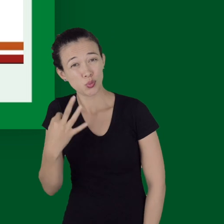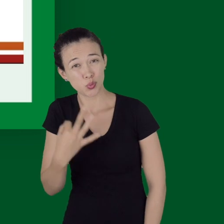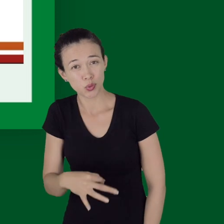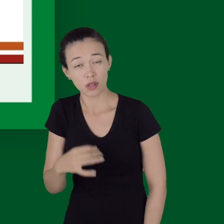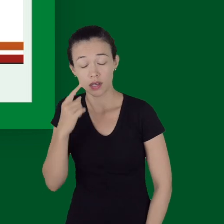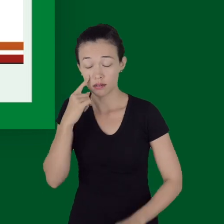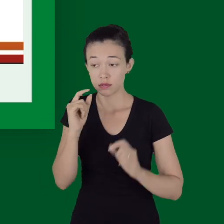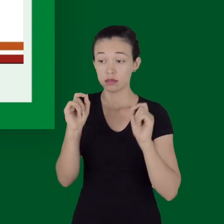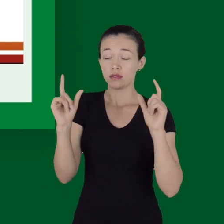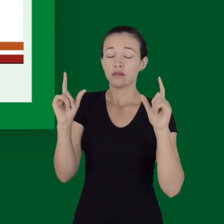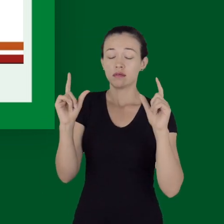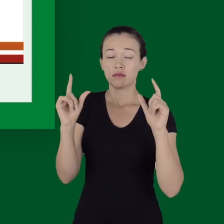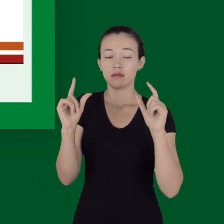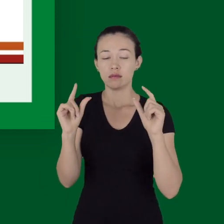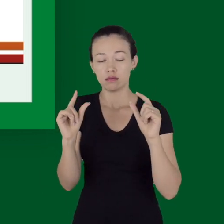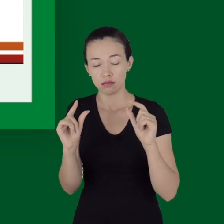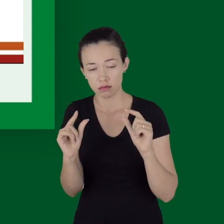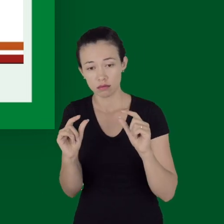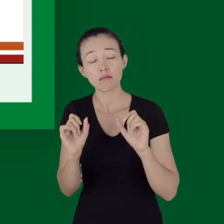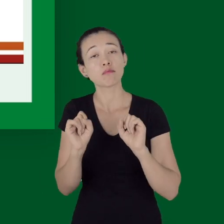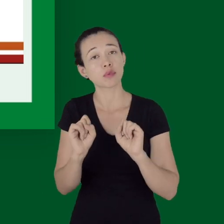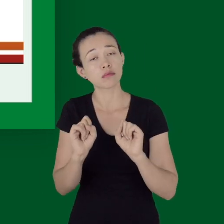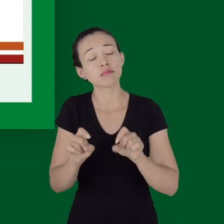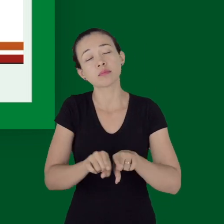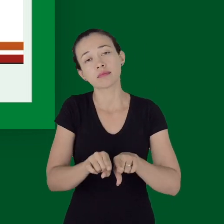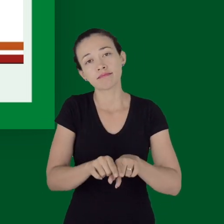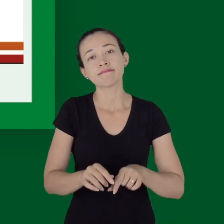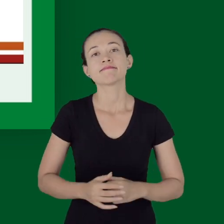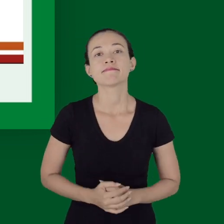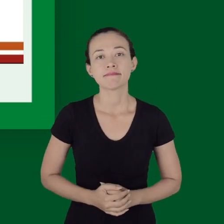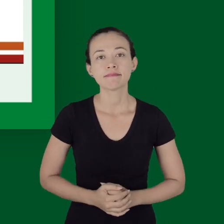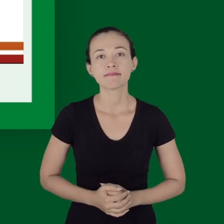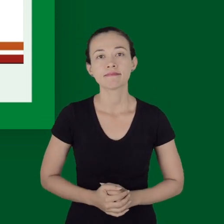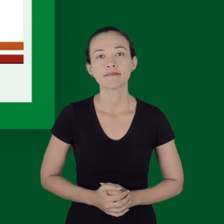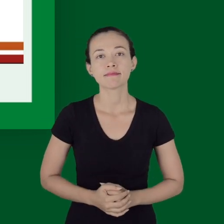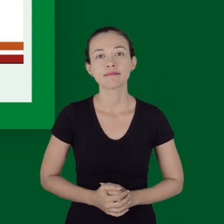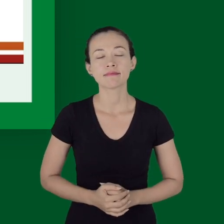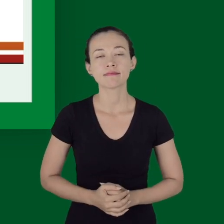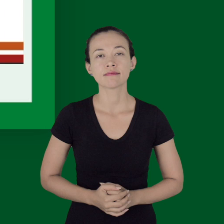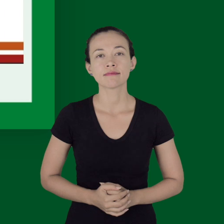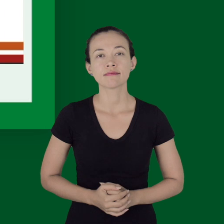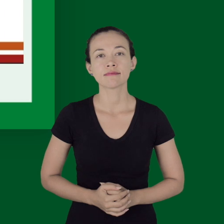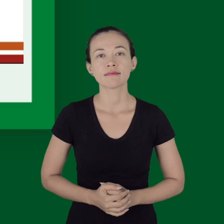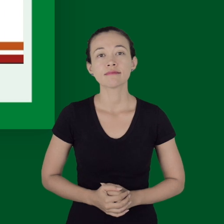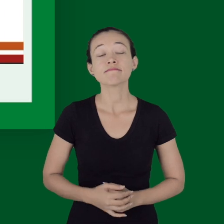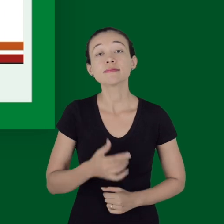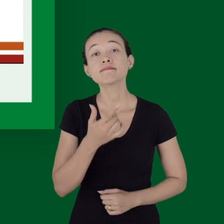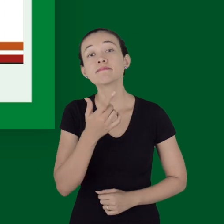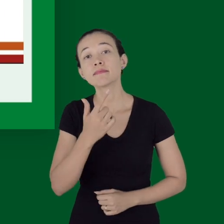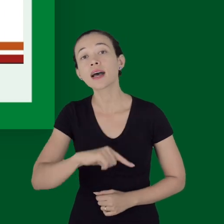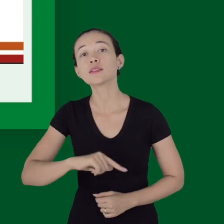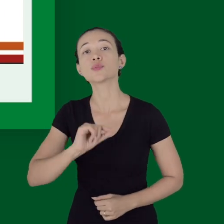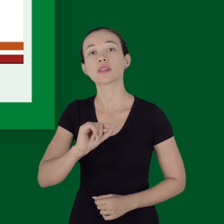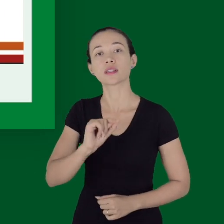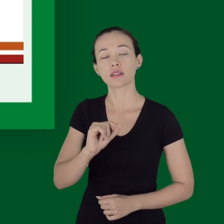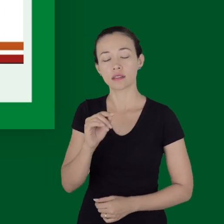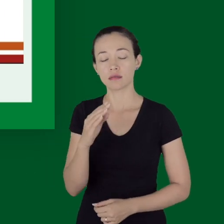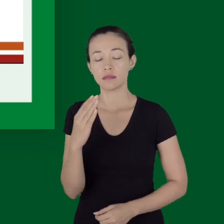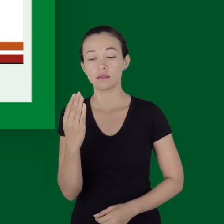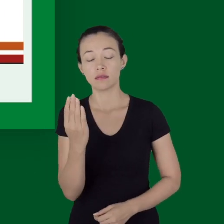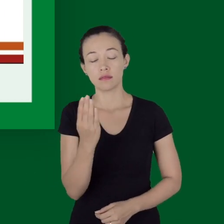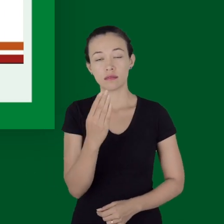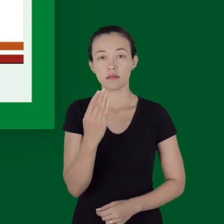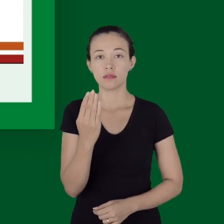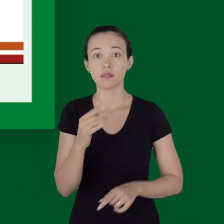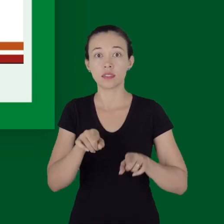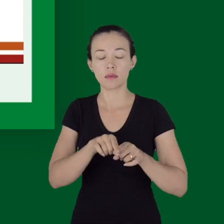tem uma cefaleia intensa e depois evolui com rebaixamento do nível de consciência, também é um quadro possível. Outra manifestação é a presença